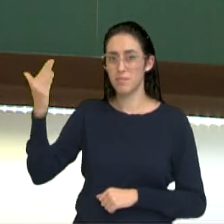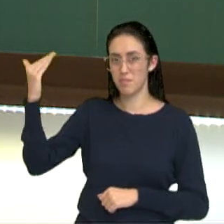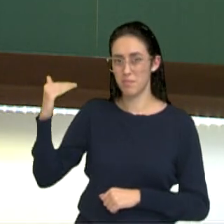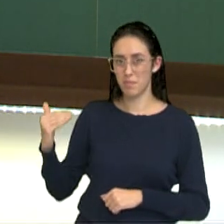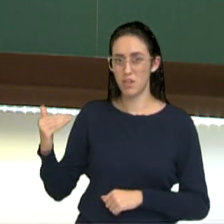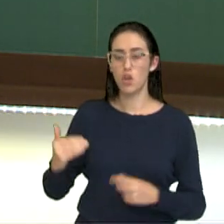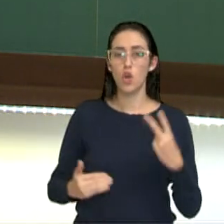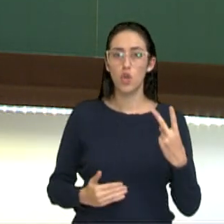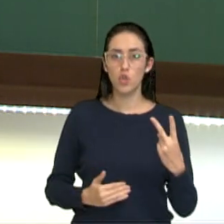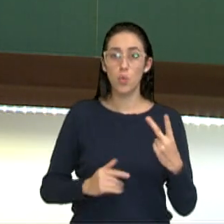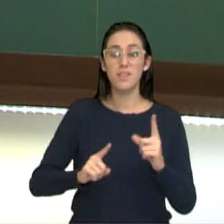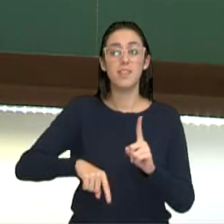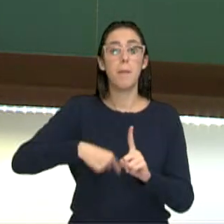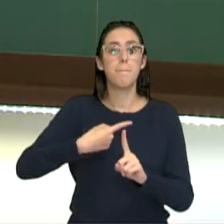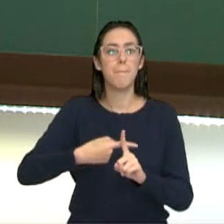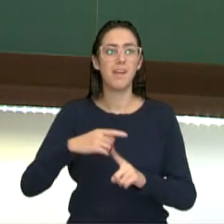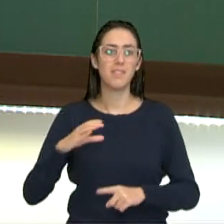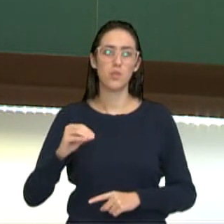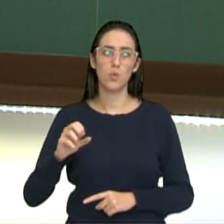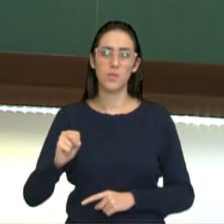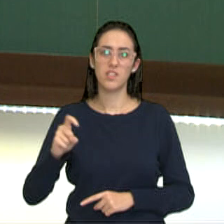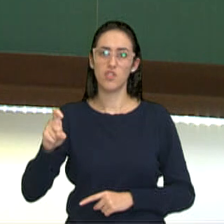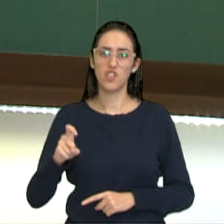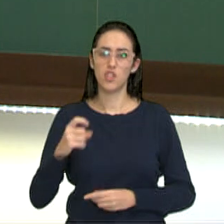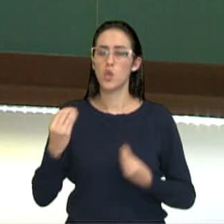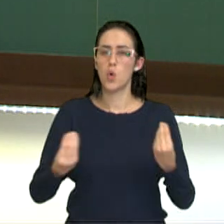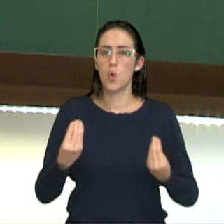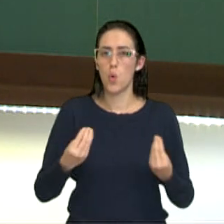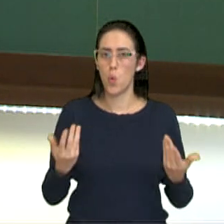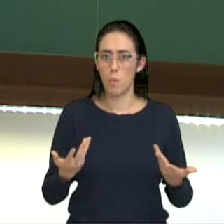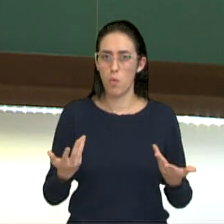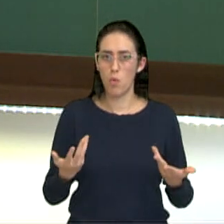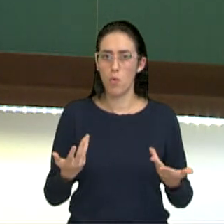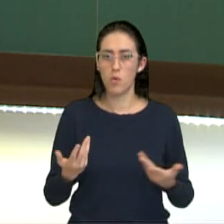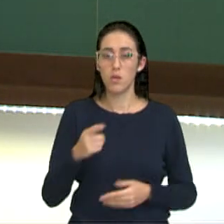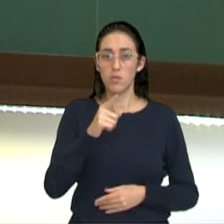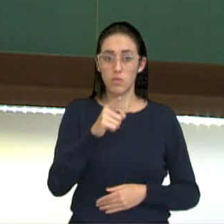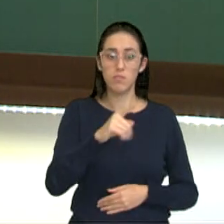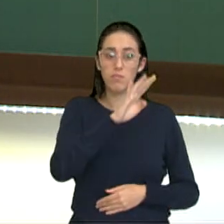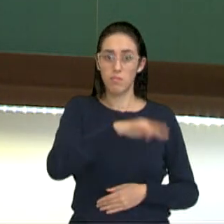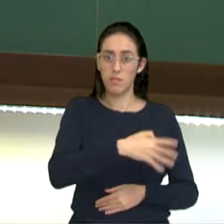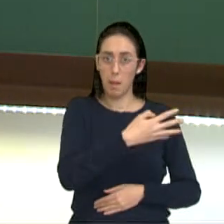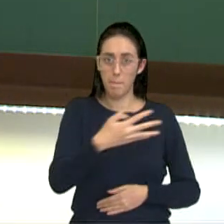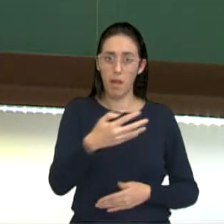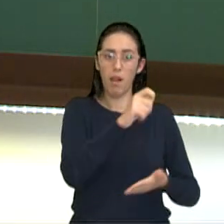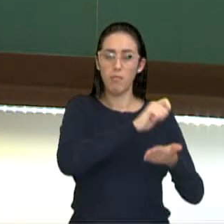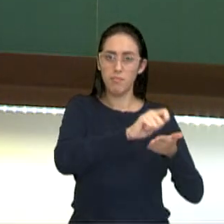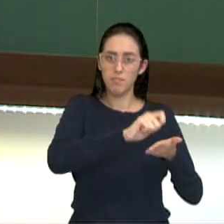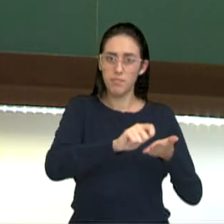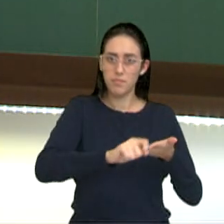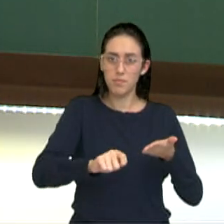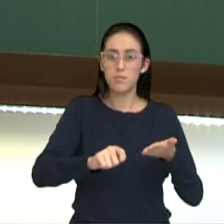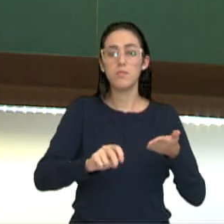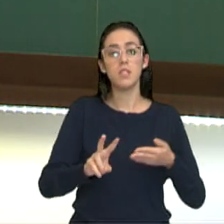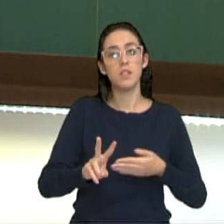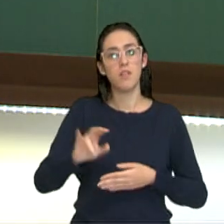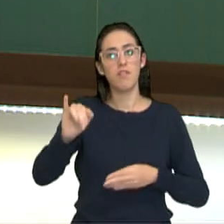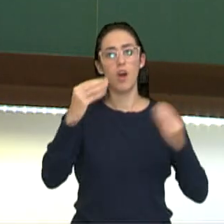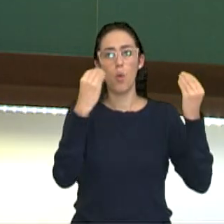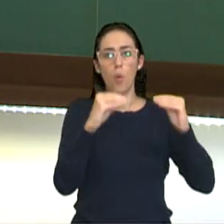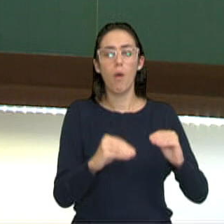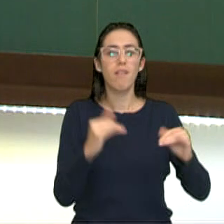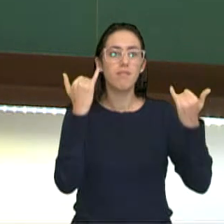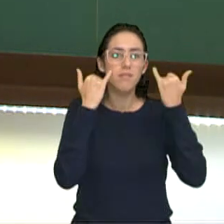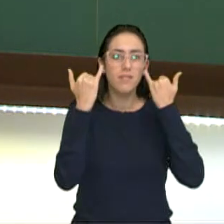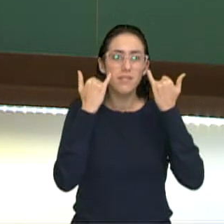B eu tenho 2 mais cosseno de x. Então, você vai fazer a tabela, né? E vai colocar esses dados